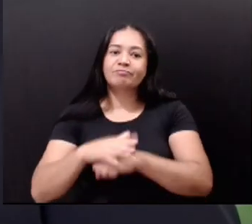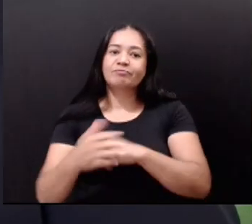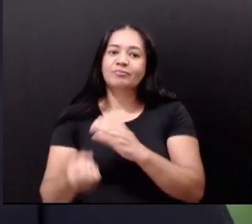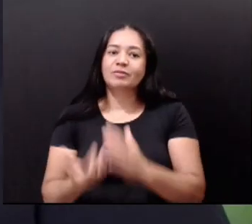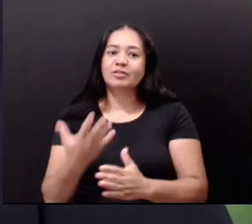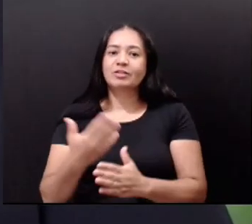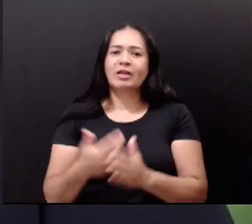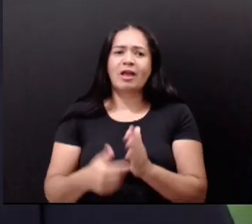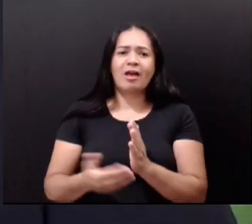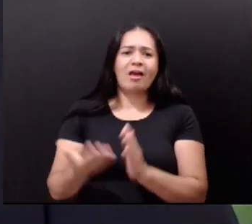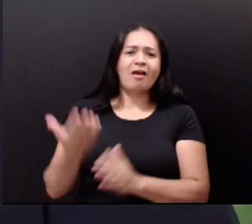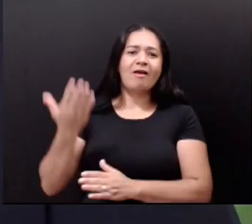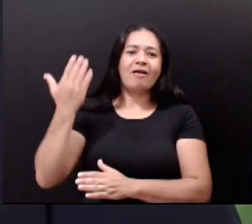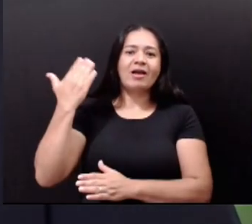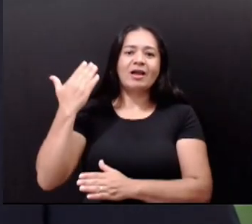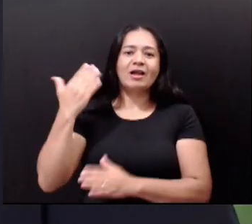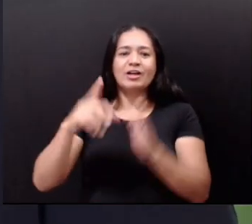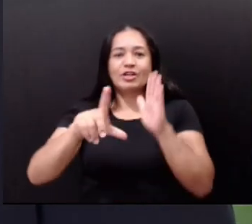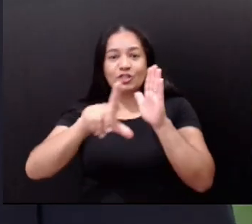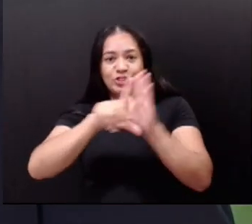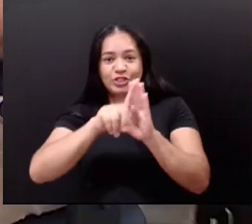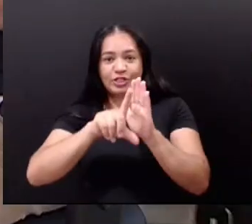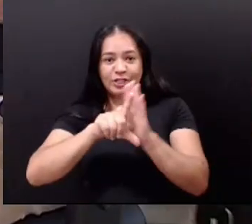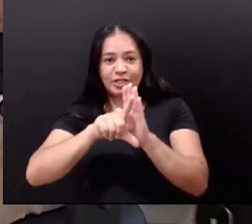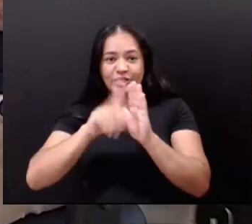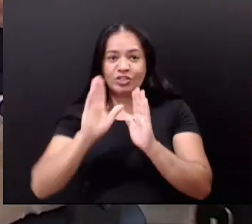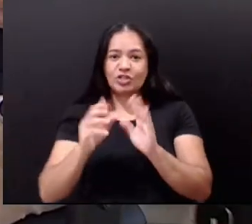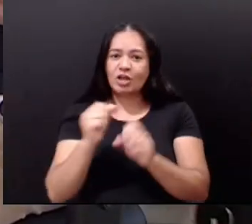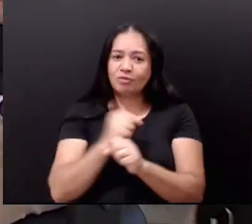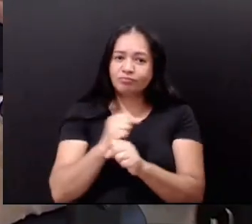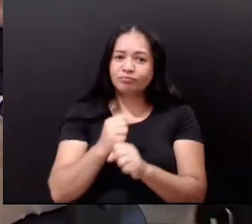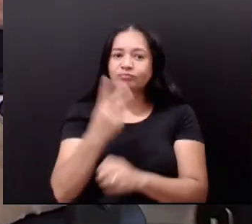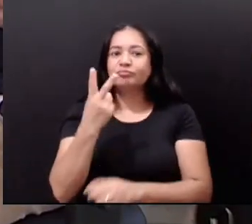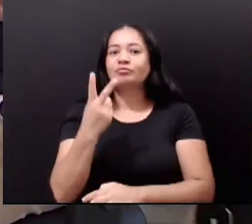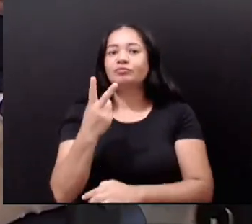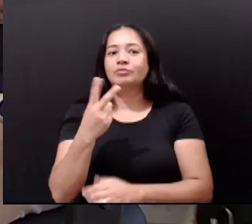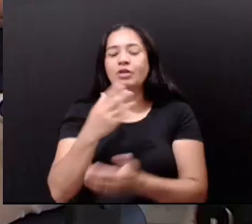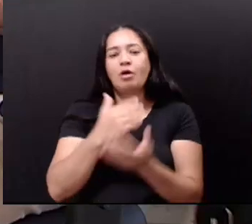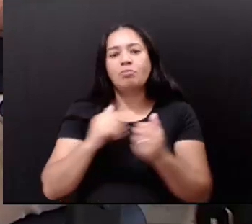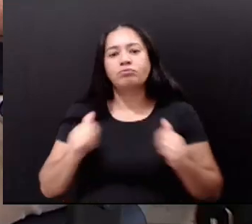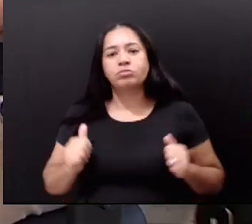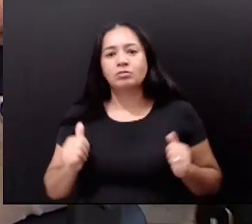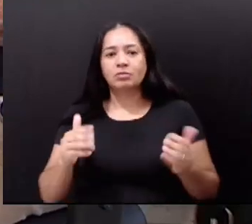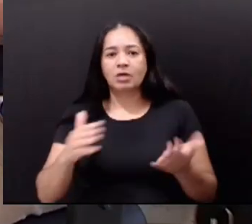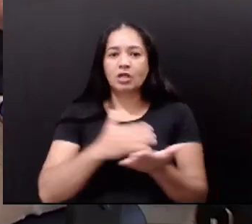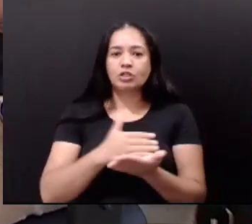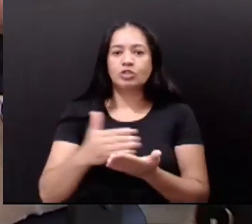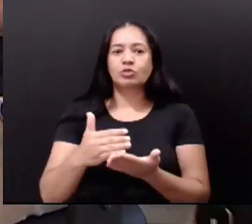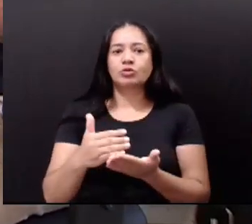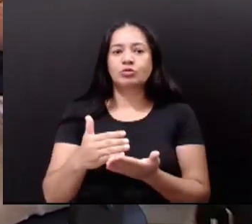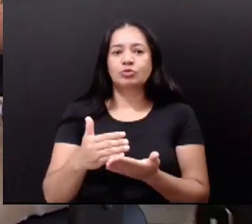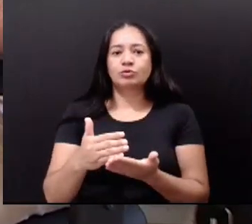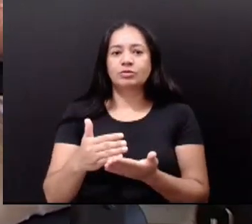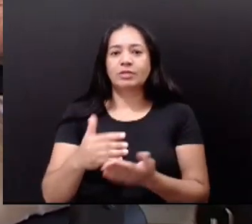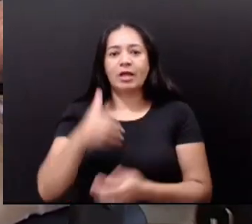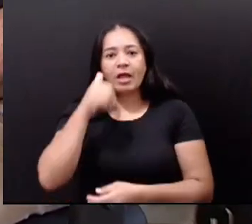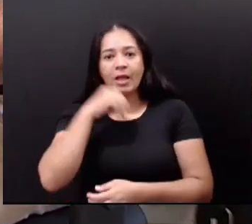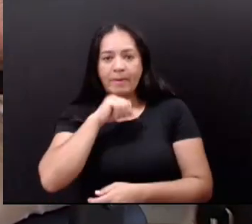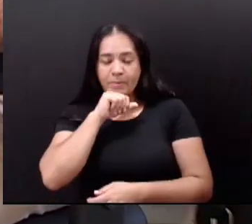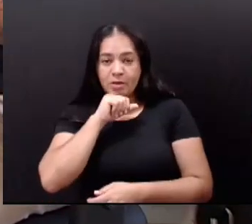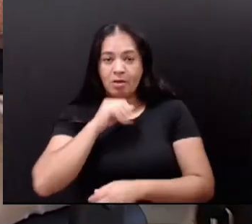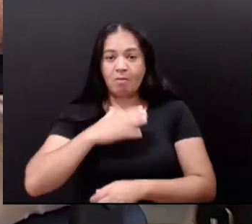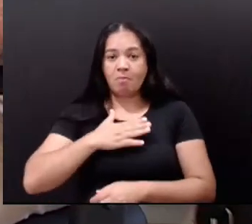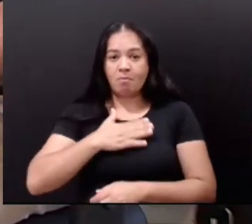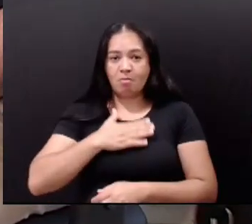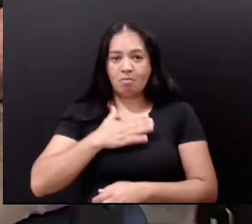a legalidade, ela funcionou por uns 2 anos numa iniciativa que minha mãe foi fundadora, e familiares, né,